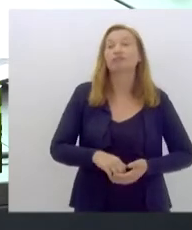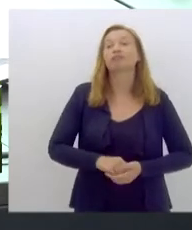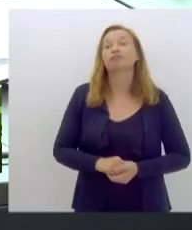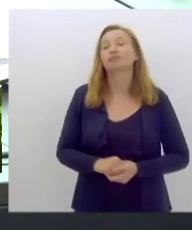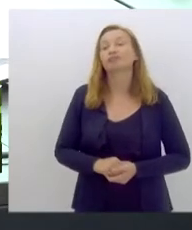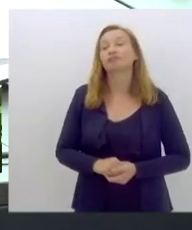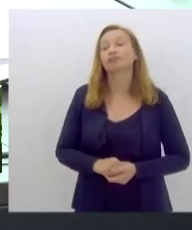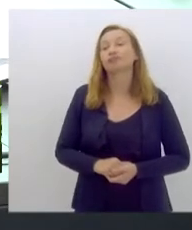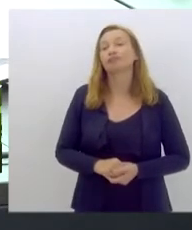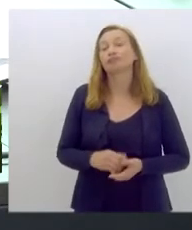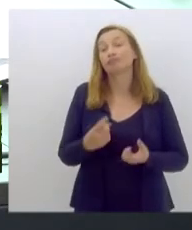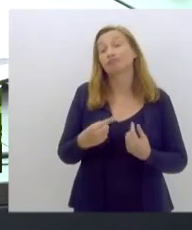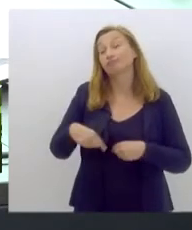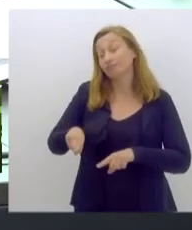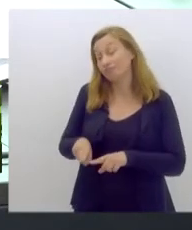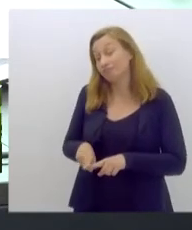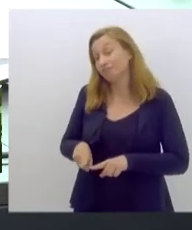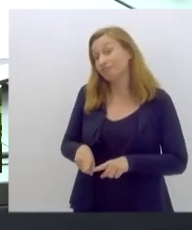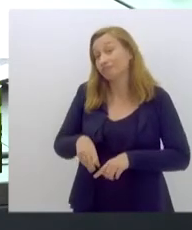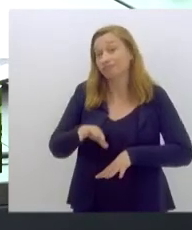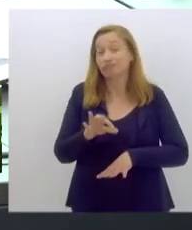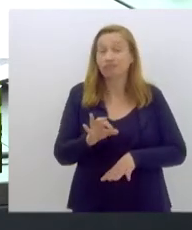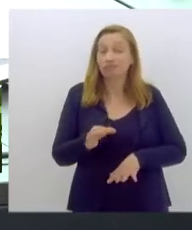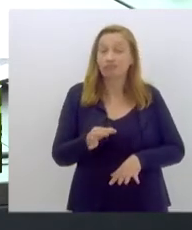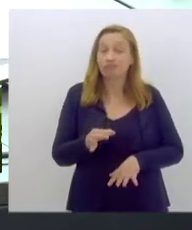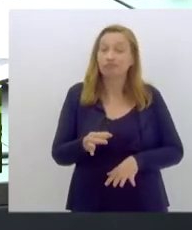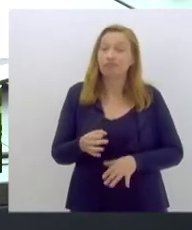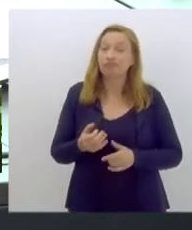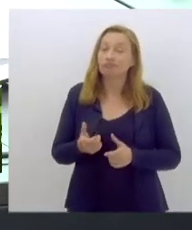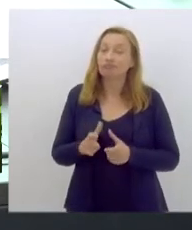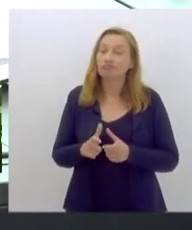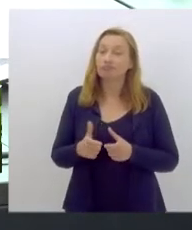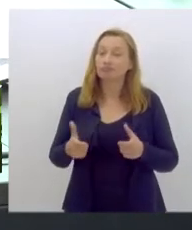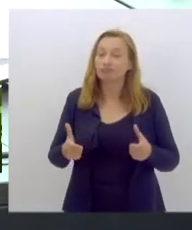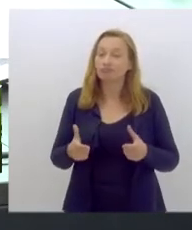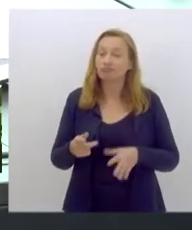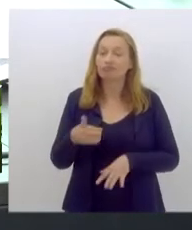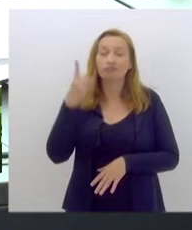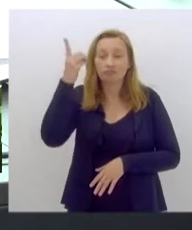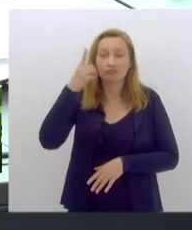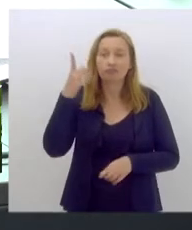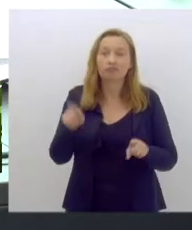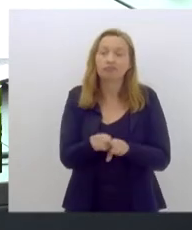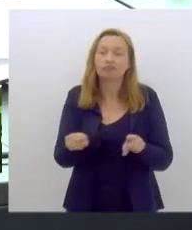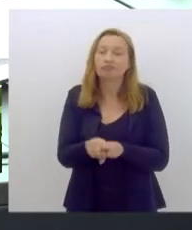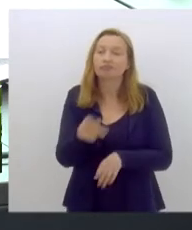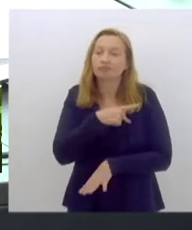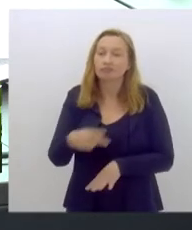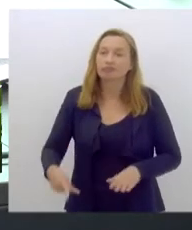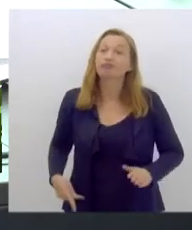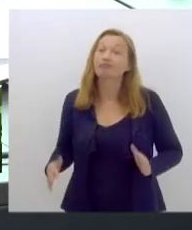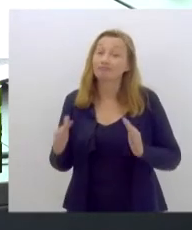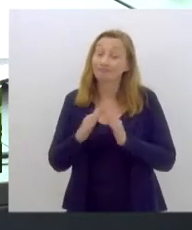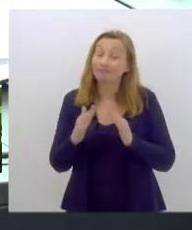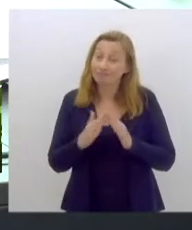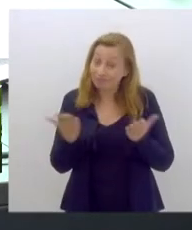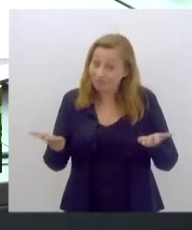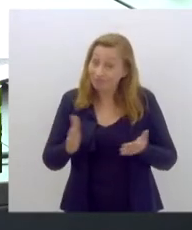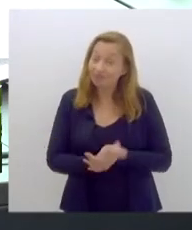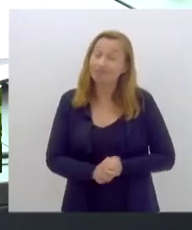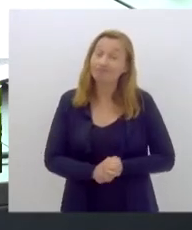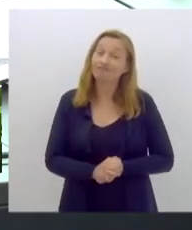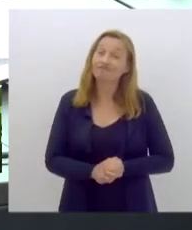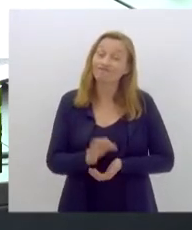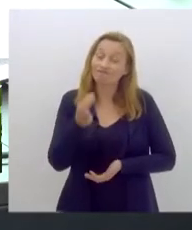né? Contrariando, inclusive, aqui a maioria dos deputados e a presidência da casa, que o presidente da casa externou essa posição